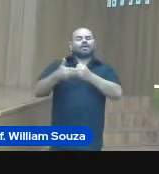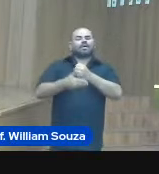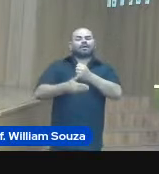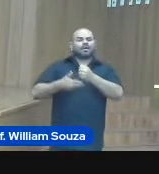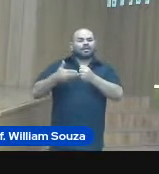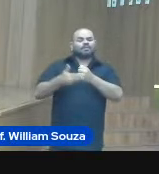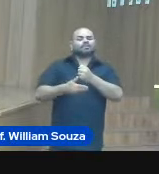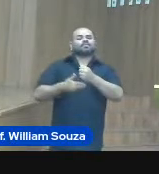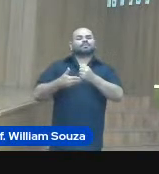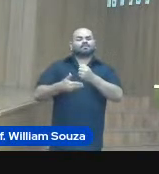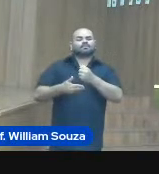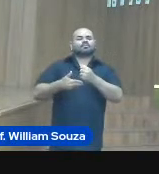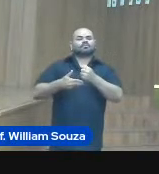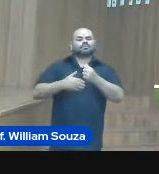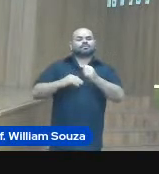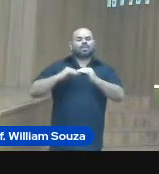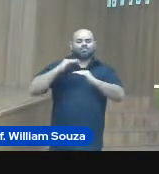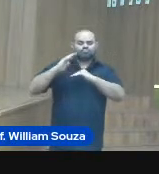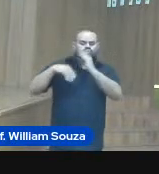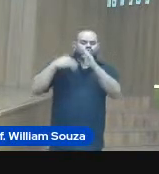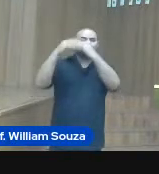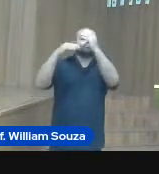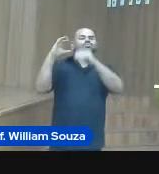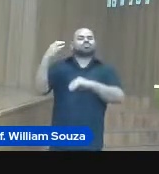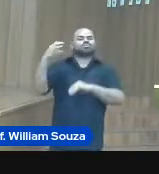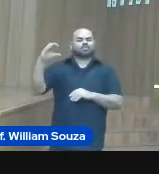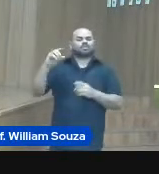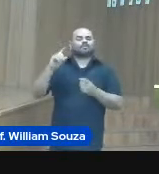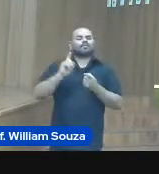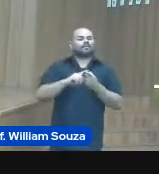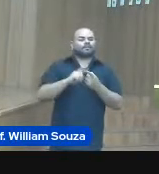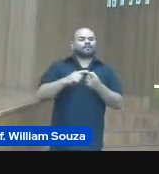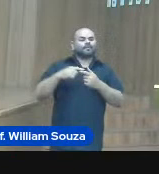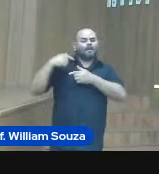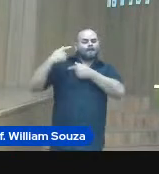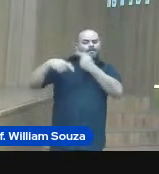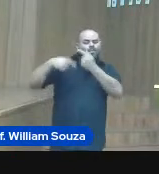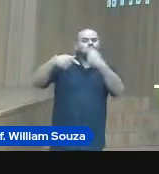ao desenvolvimento científico e à geração de riquezas.